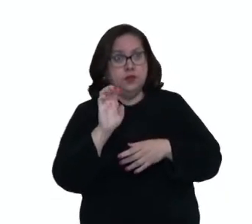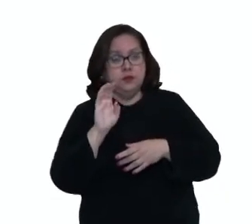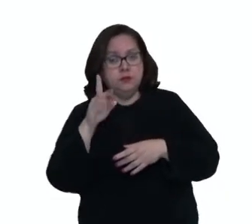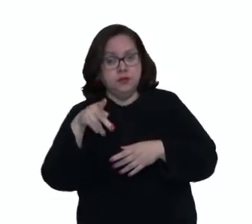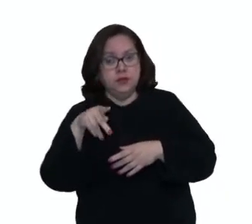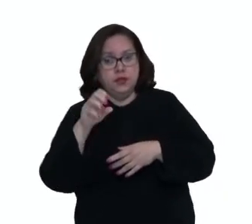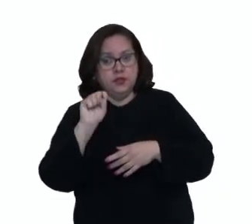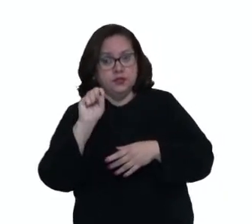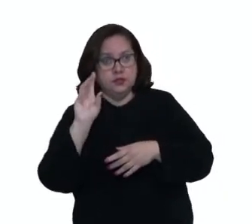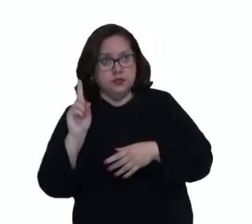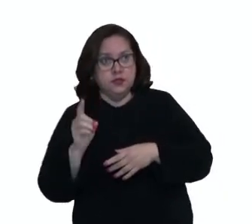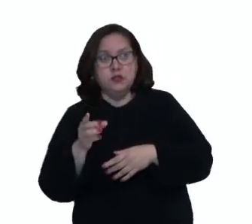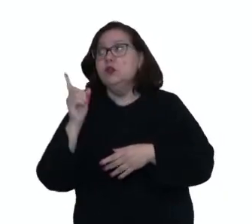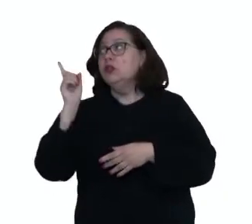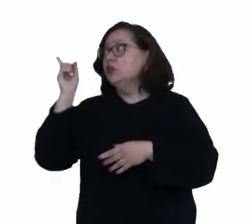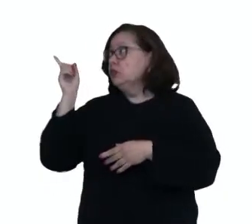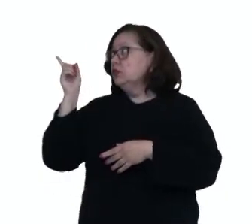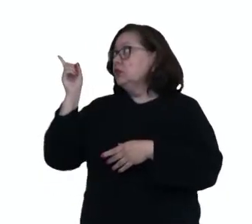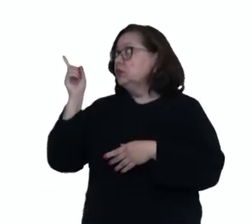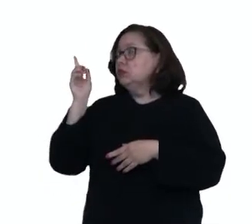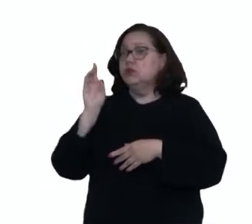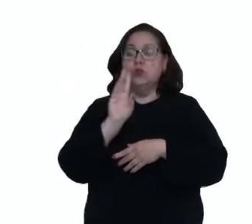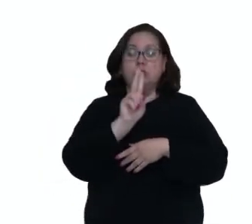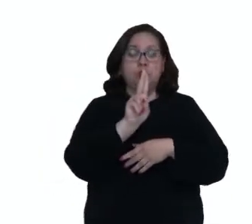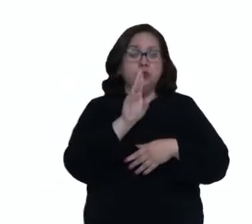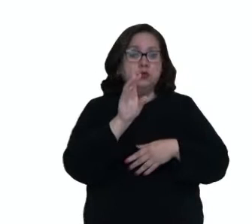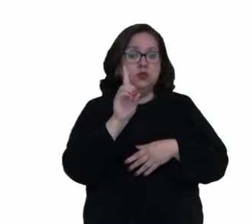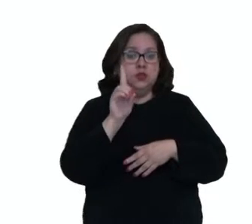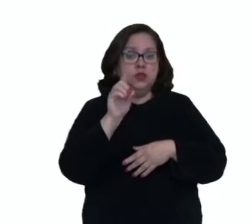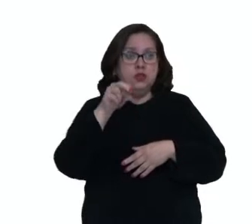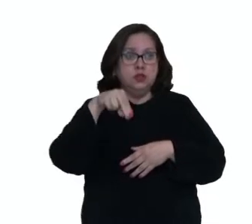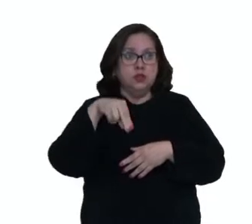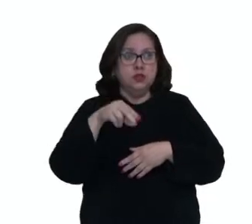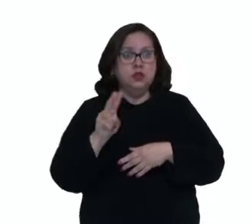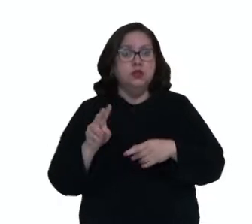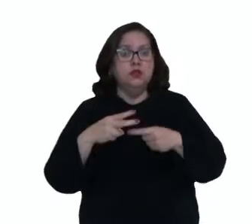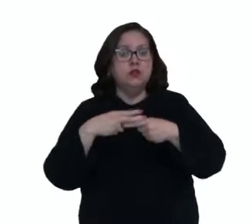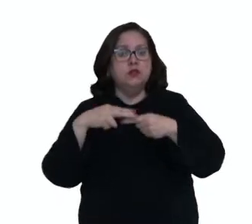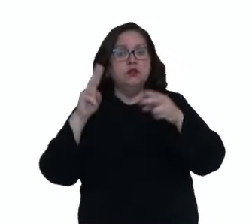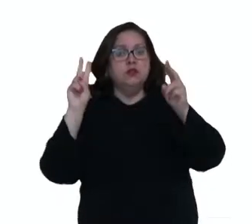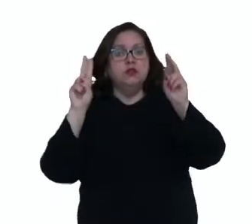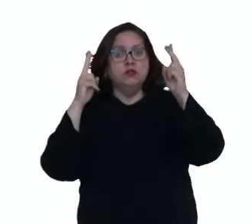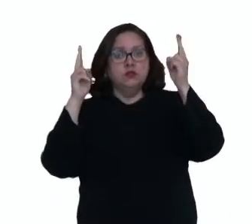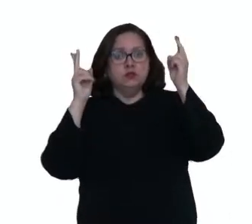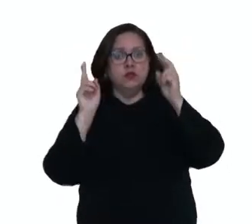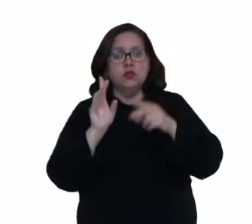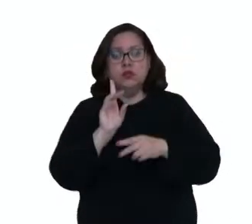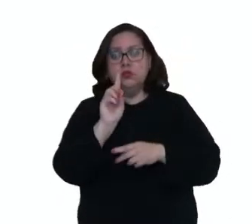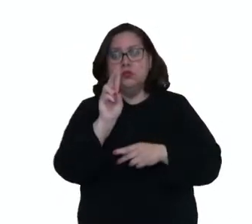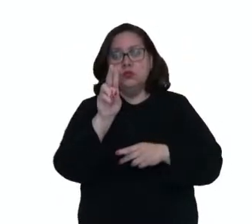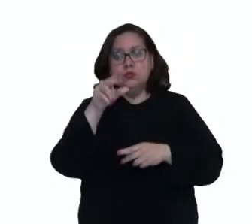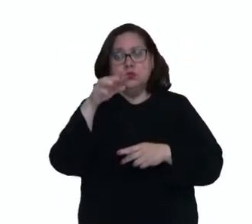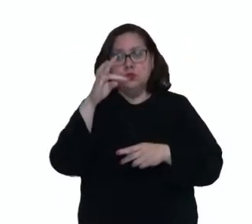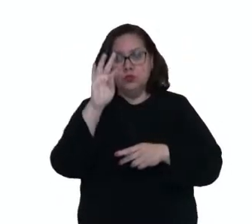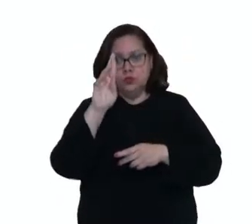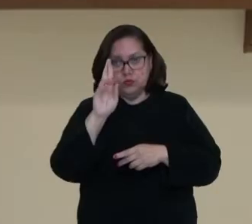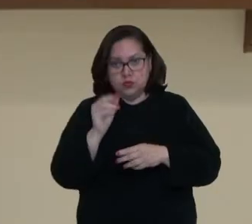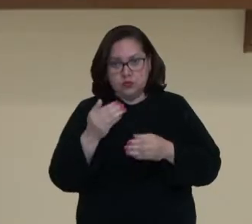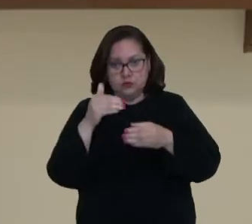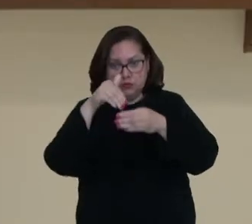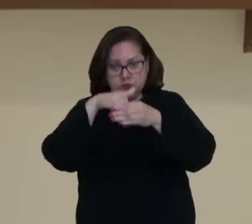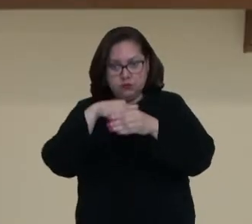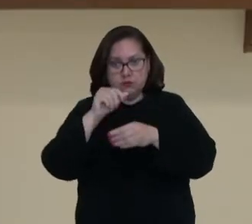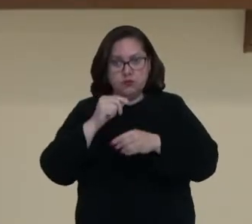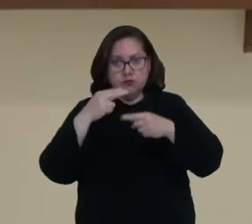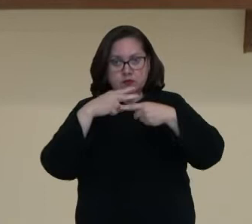PTB-PSD, e o brigadeiro Eduardo Gomes, da UDN. A vitória vai acabar cabendo a Dutra, então ele vai ser,